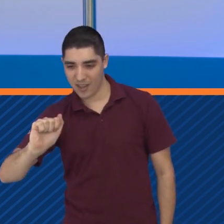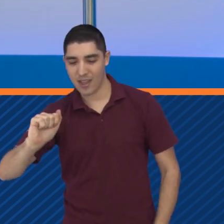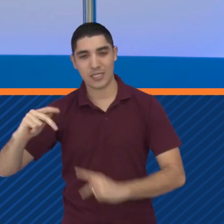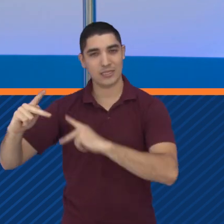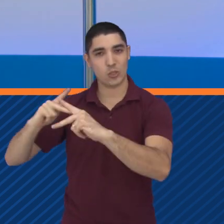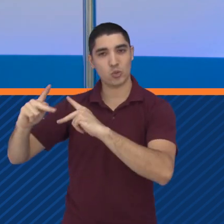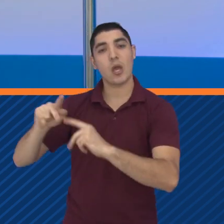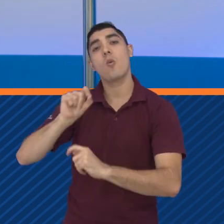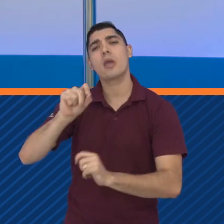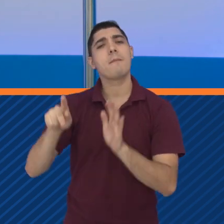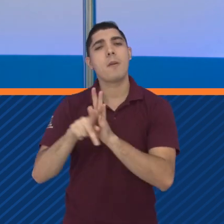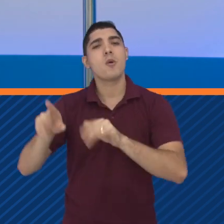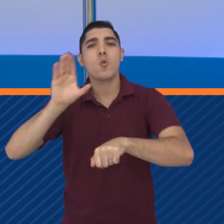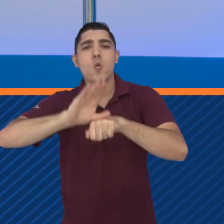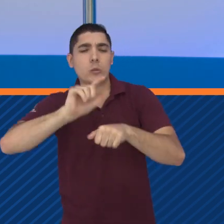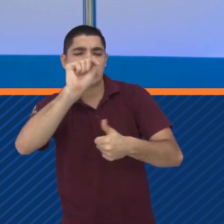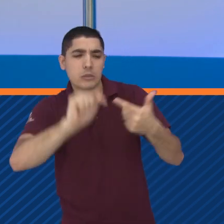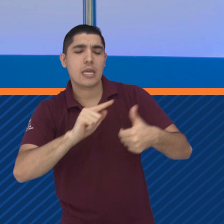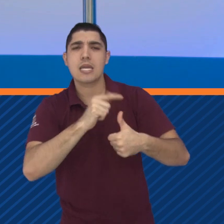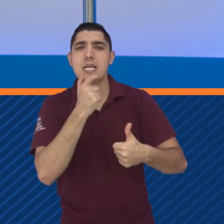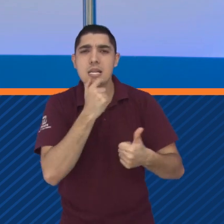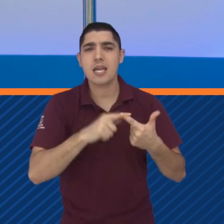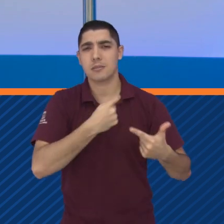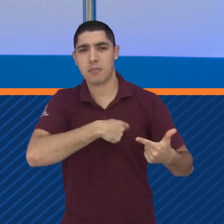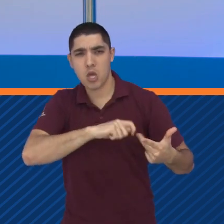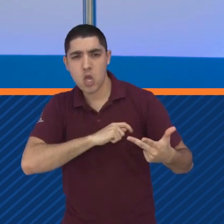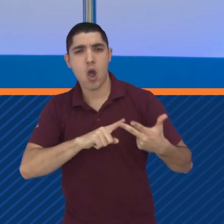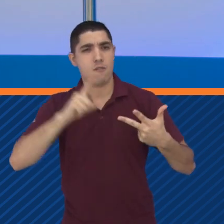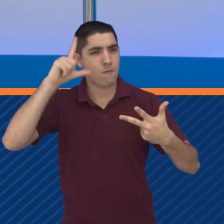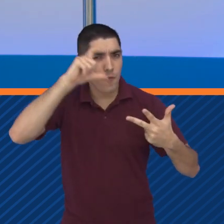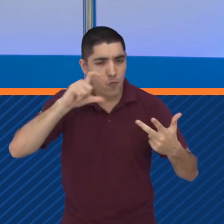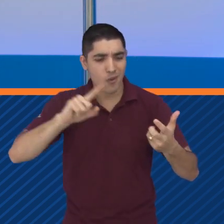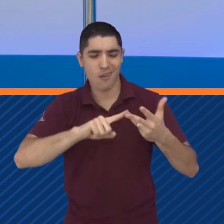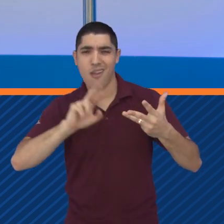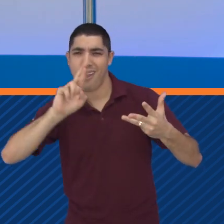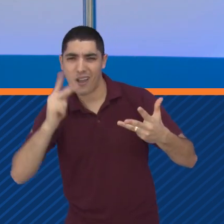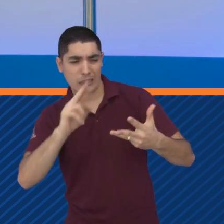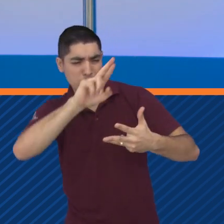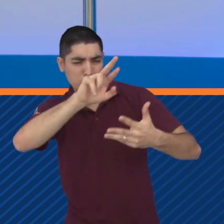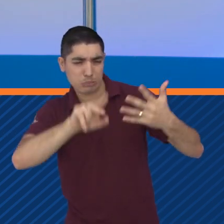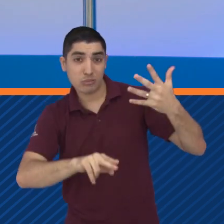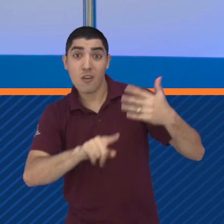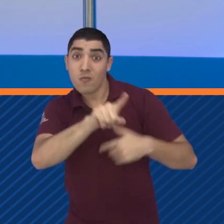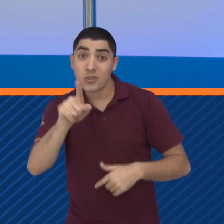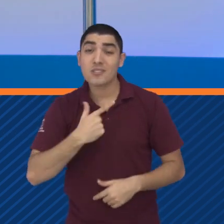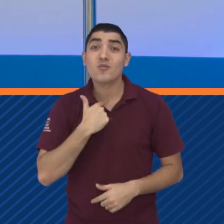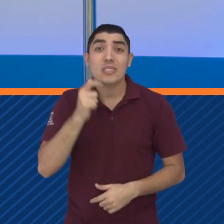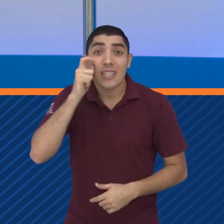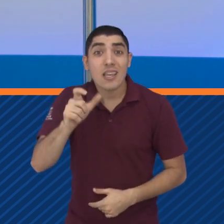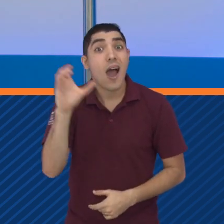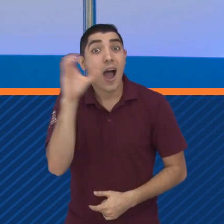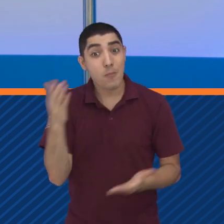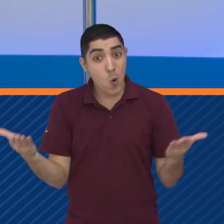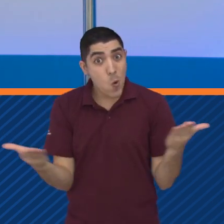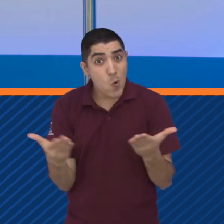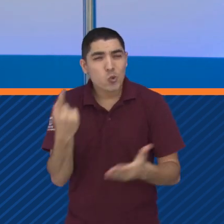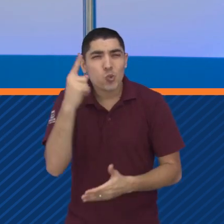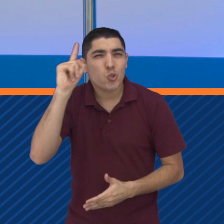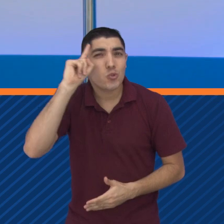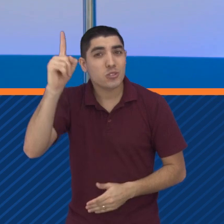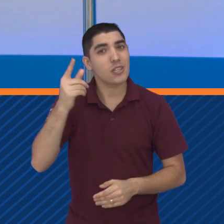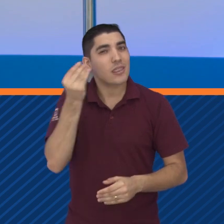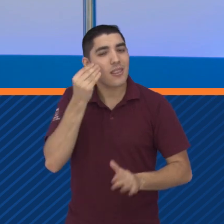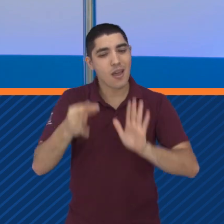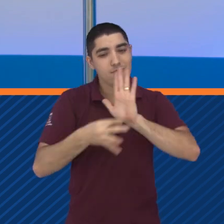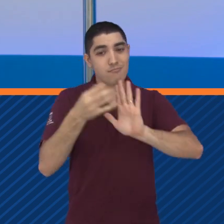várias opções incluindo inglês espanhol fotografia RH então para os interessados corre lá no site da Prefeitura e